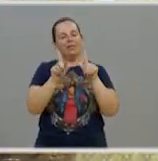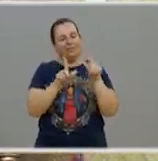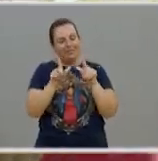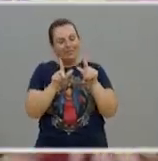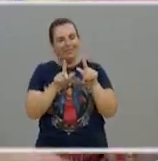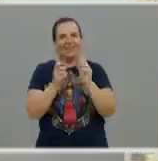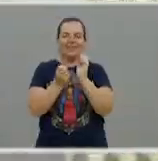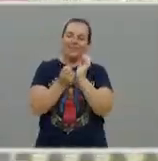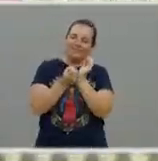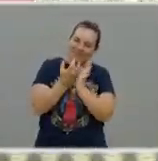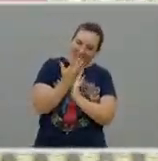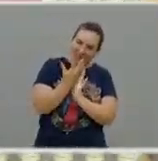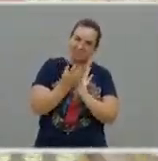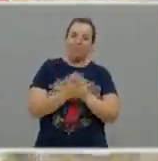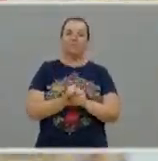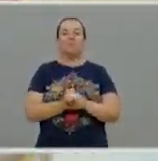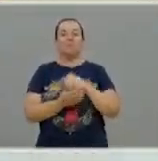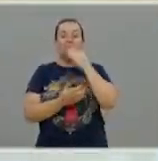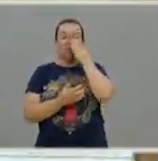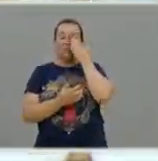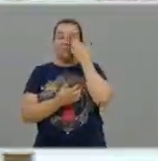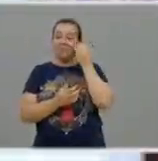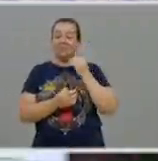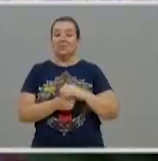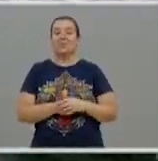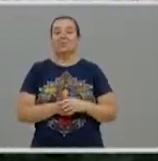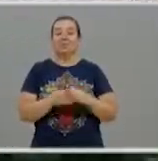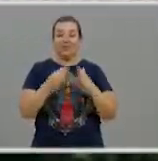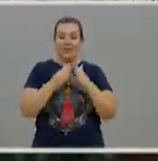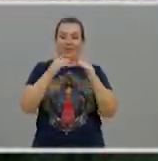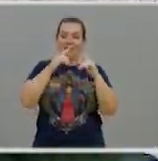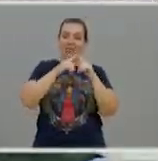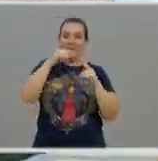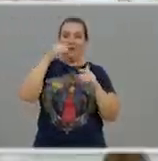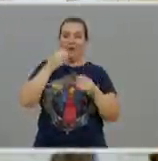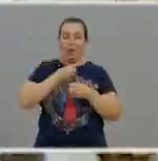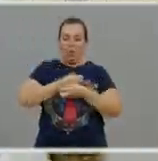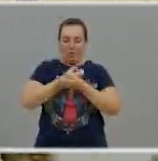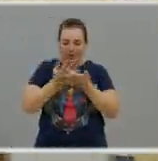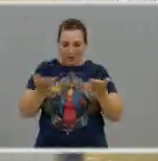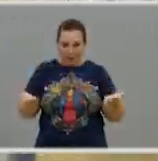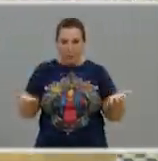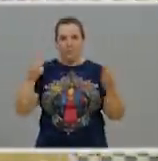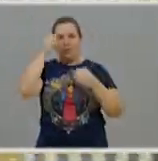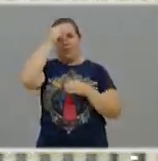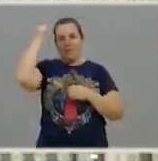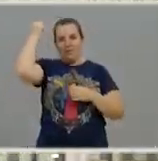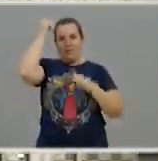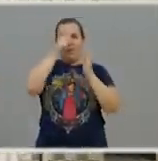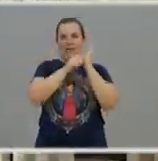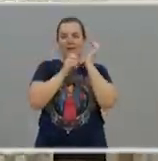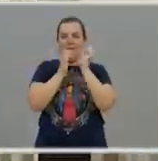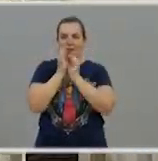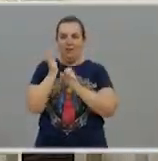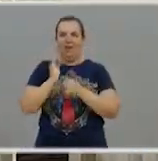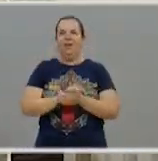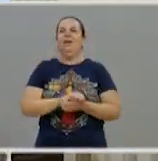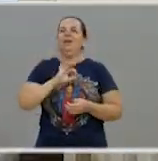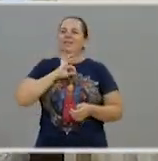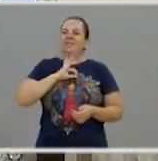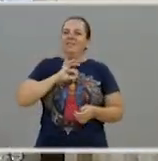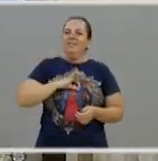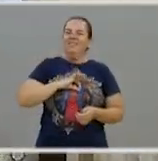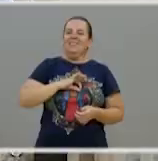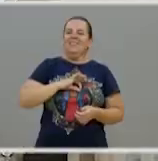de Guadalupe, das Santas Chagas de Nosso Senhor Jesus Cristo, nosso querido Padre Odilon, sempre